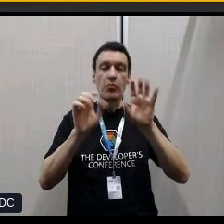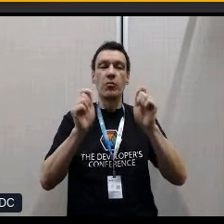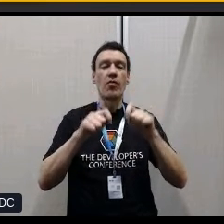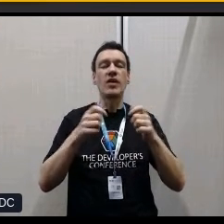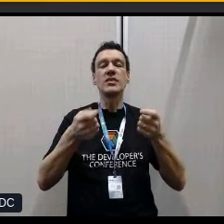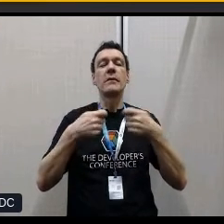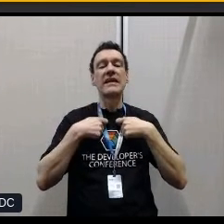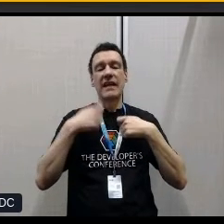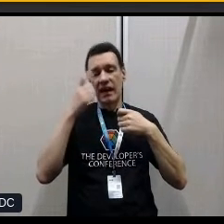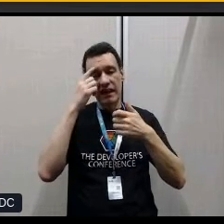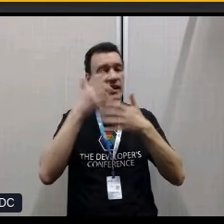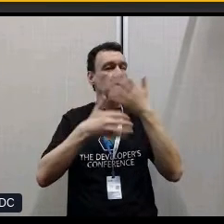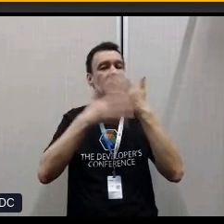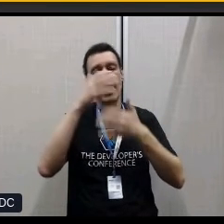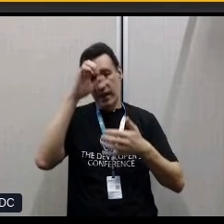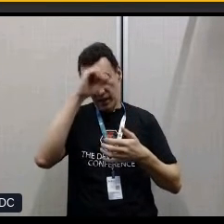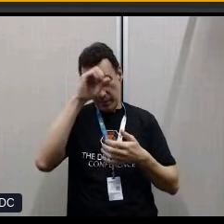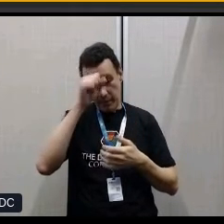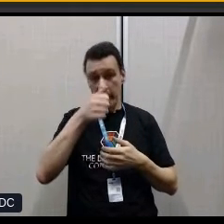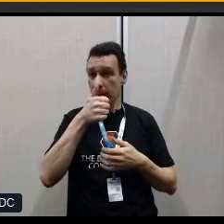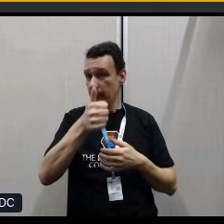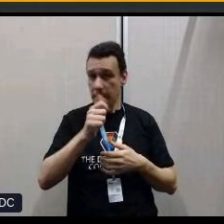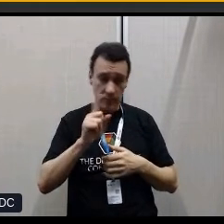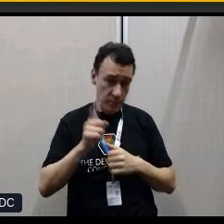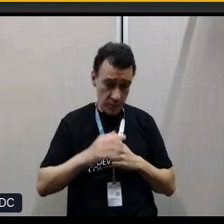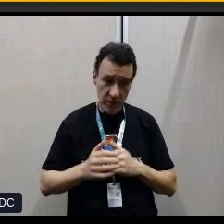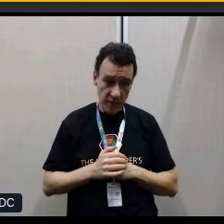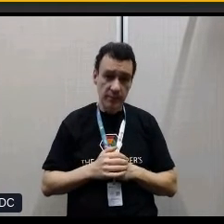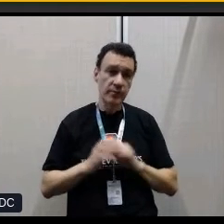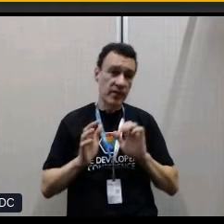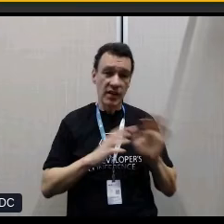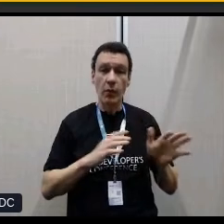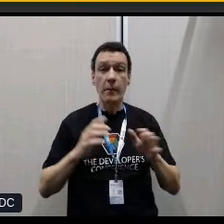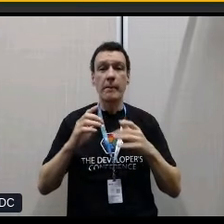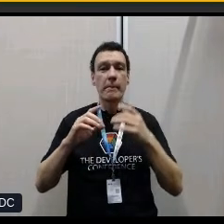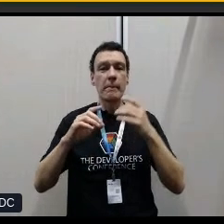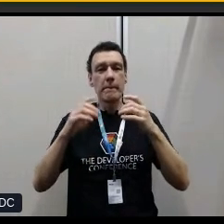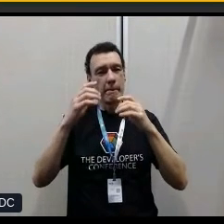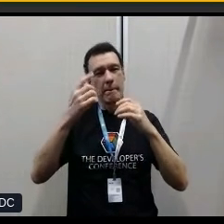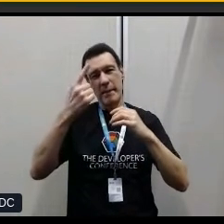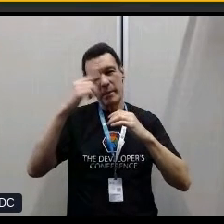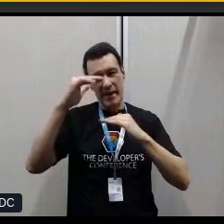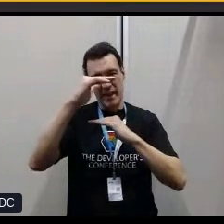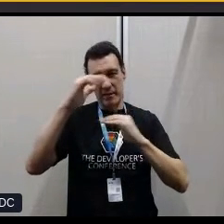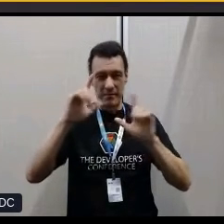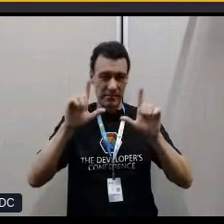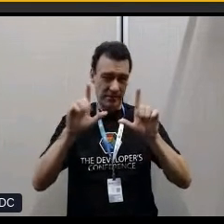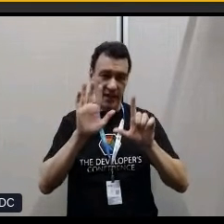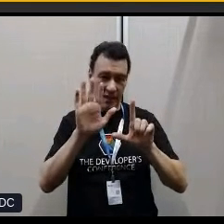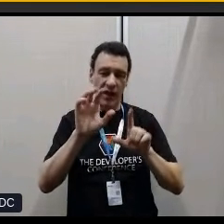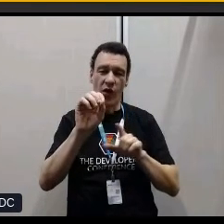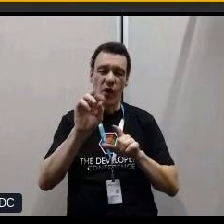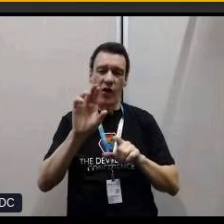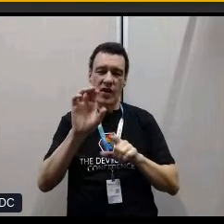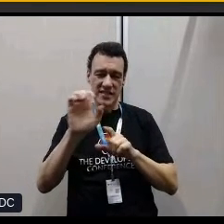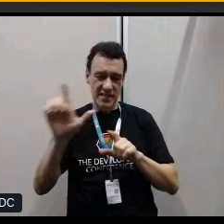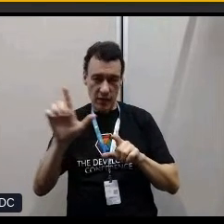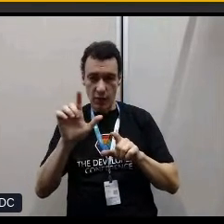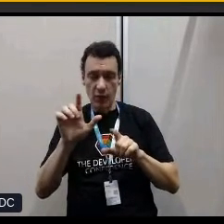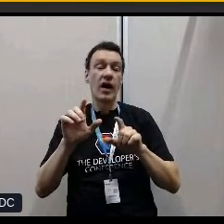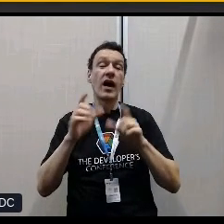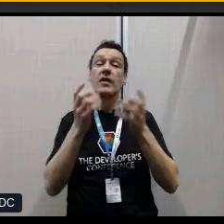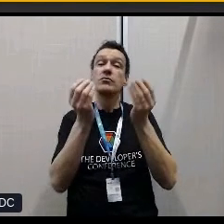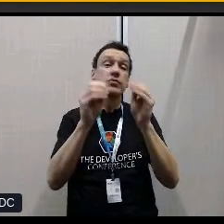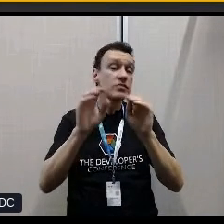aprendizado de tais usuários. Essa primeira parte do Orcel, ele foi publicado e aceito na revista Neurodiversidade, que é uma